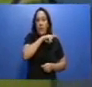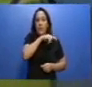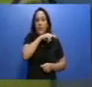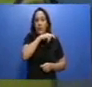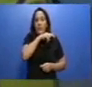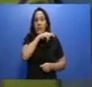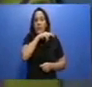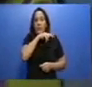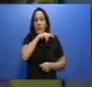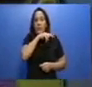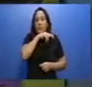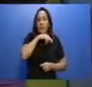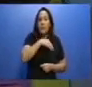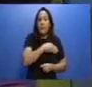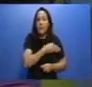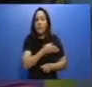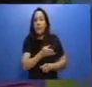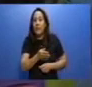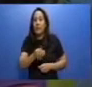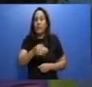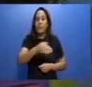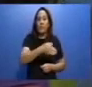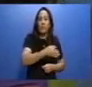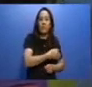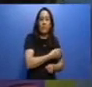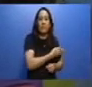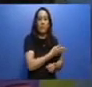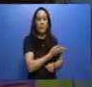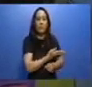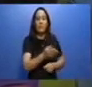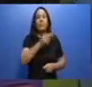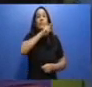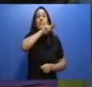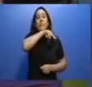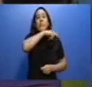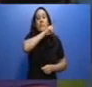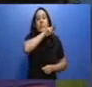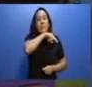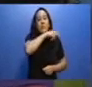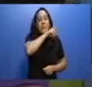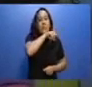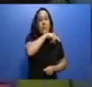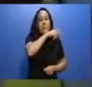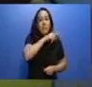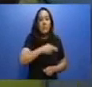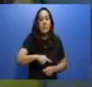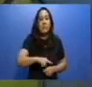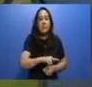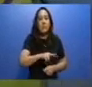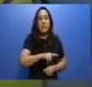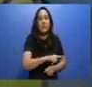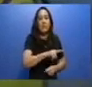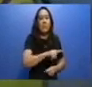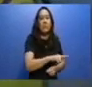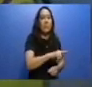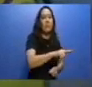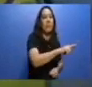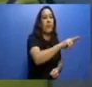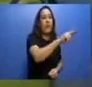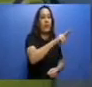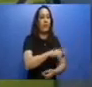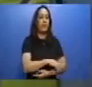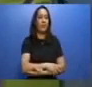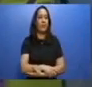no zigue-zague que a cobra faz quando ela se movimenta. Olha que legal, gente. Se